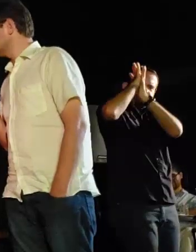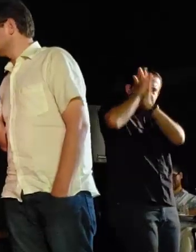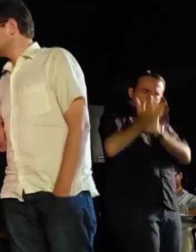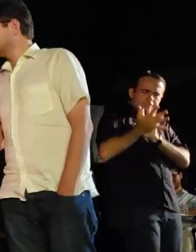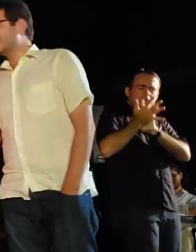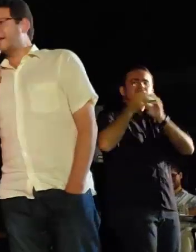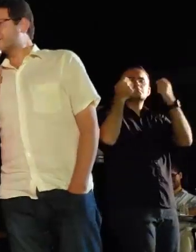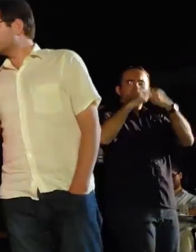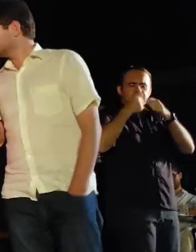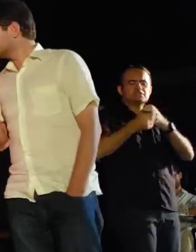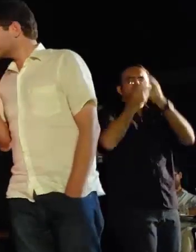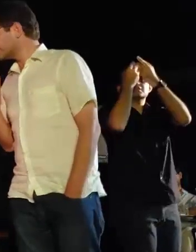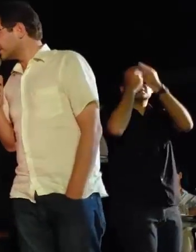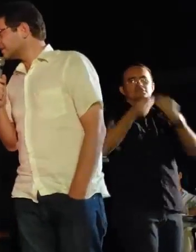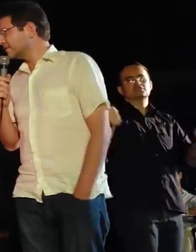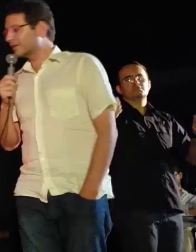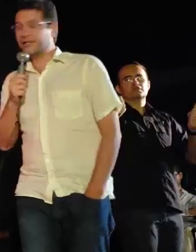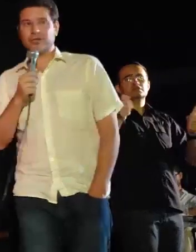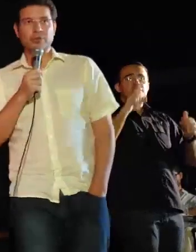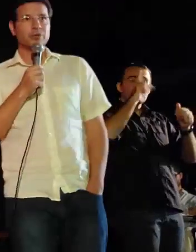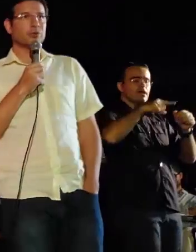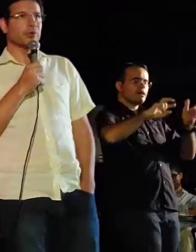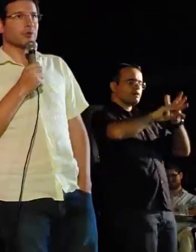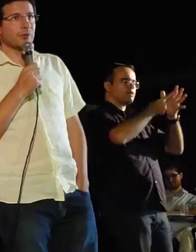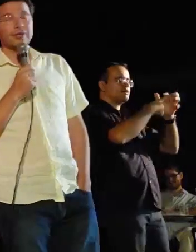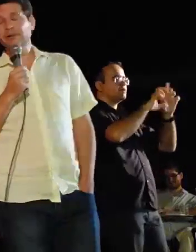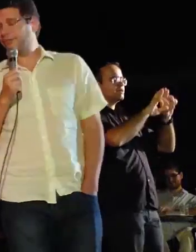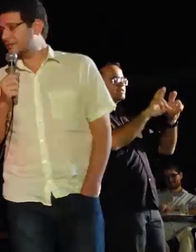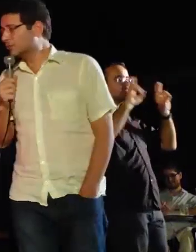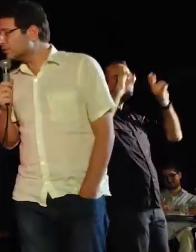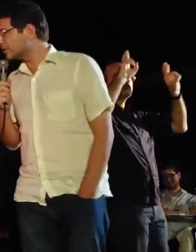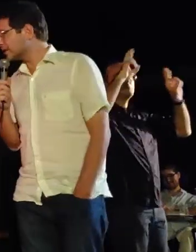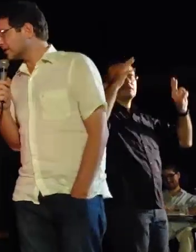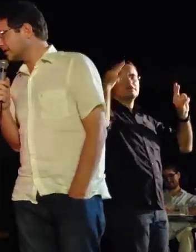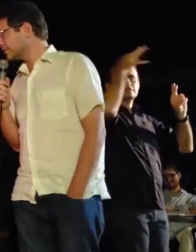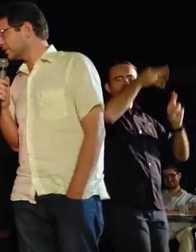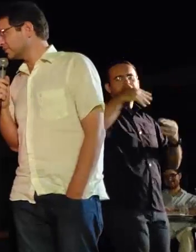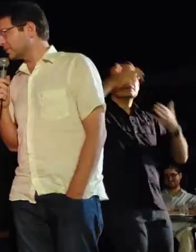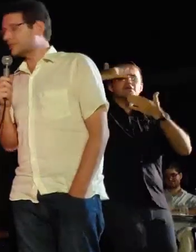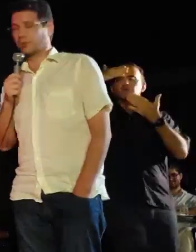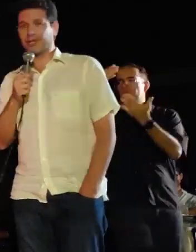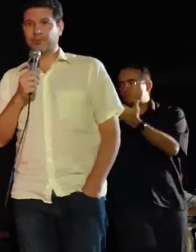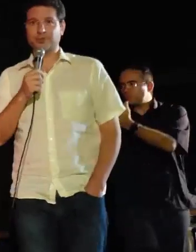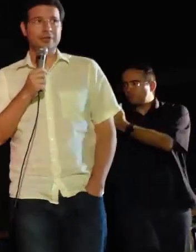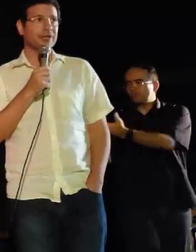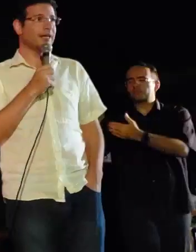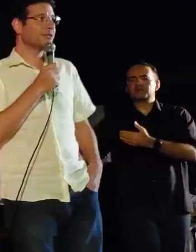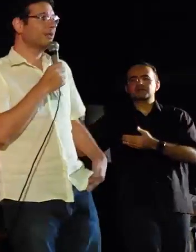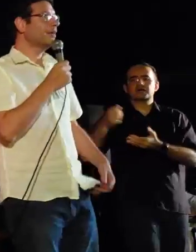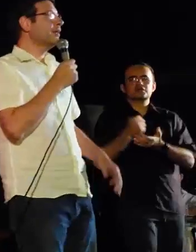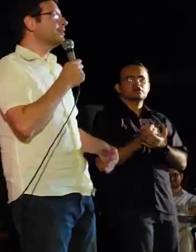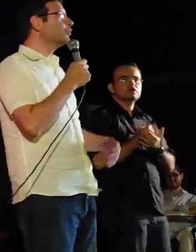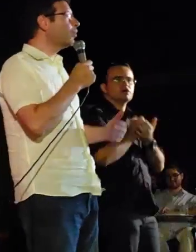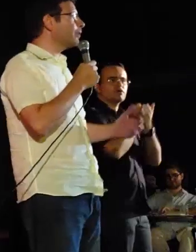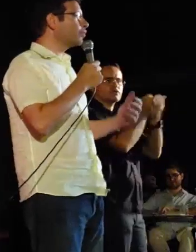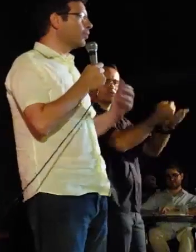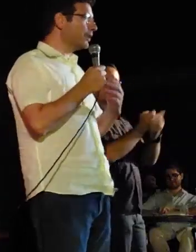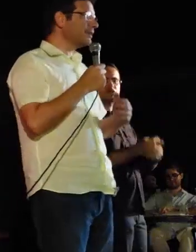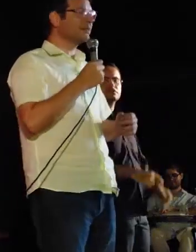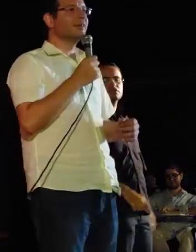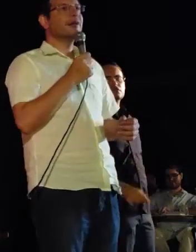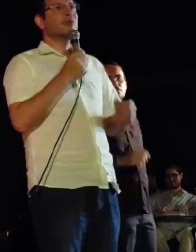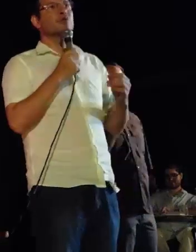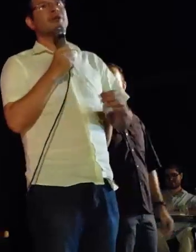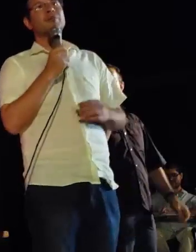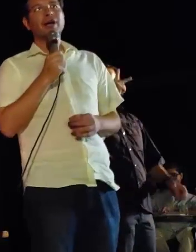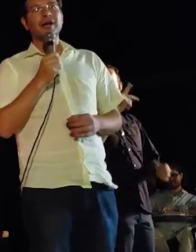desaparecer. Esse é o princípio de esperança. Eu acho que é sobre tudo isso. Eu queria lhe fazer muito esse agradecimento por essa possibilidade de, num momento como